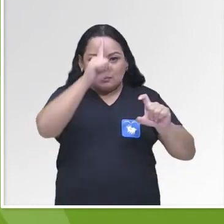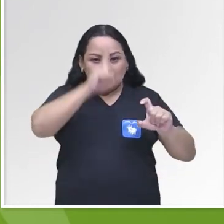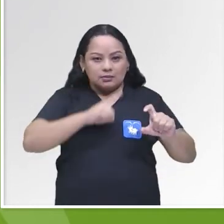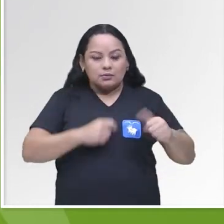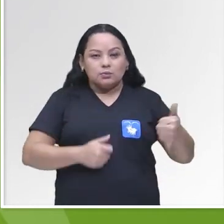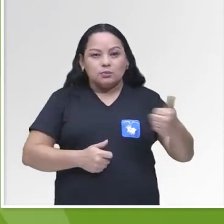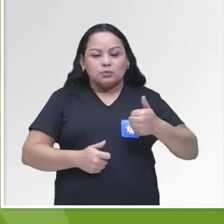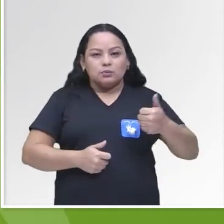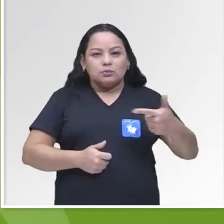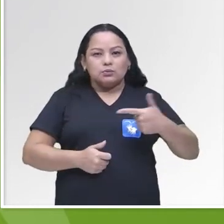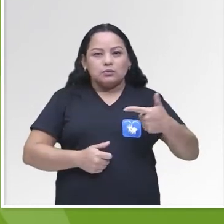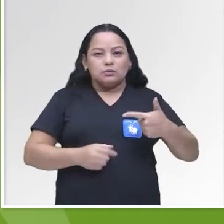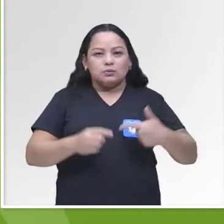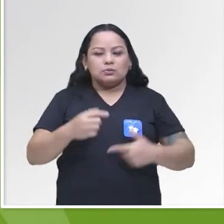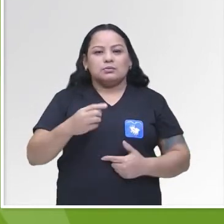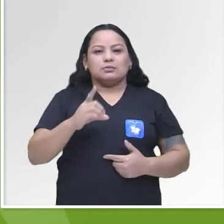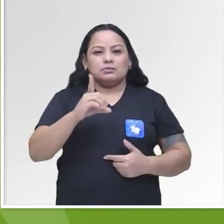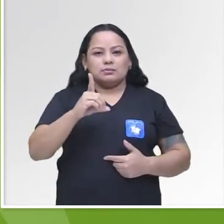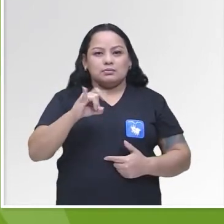dicloro